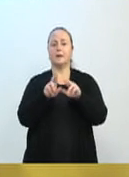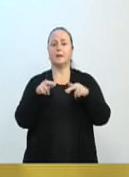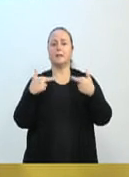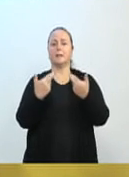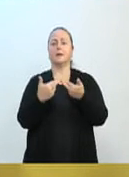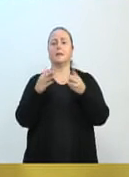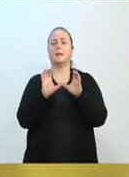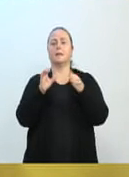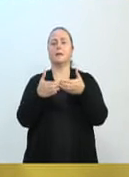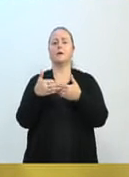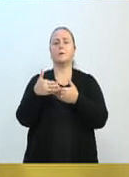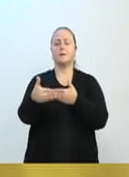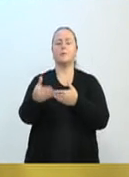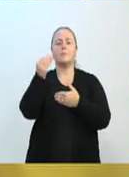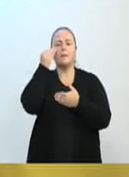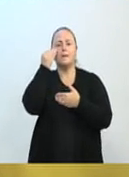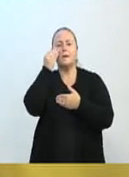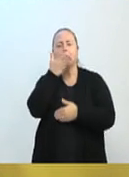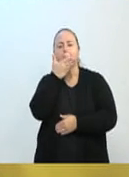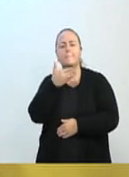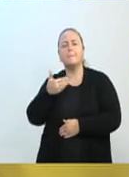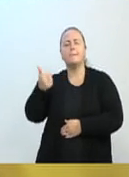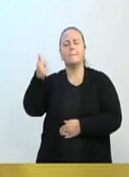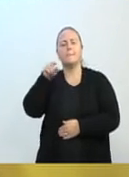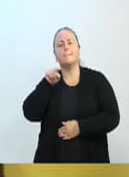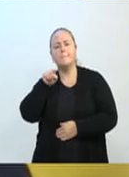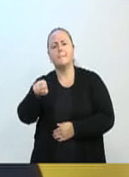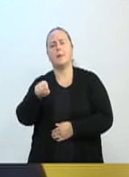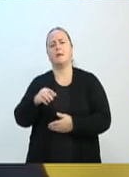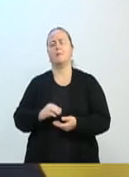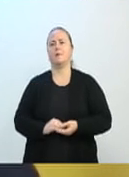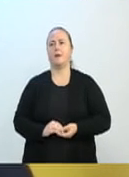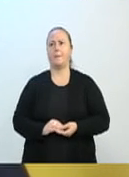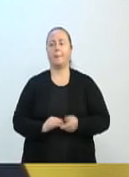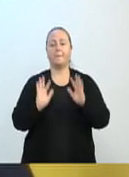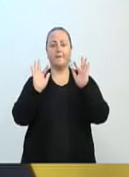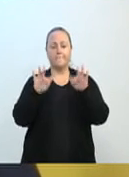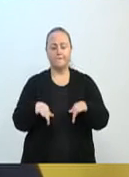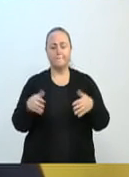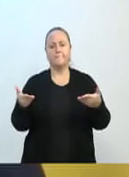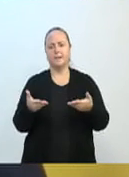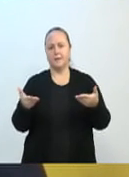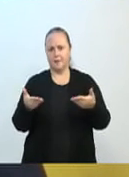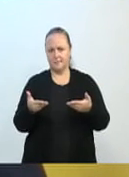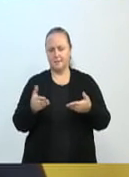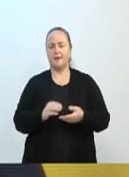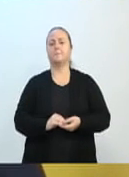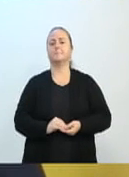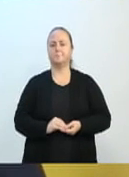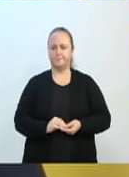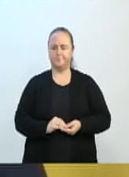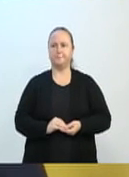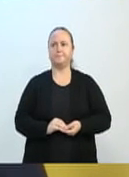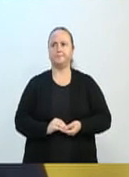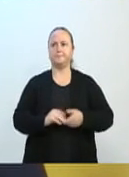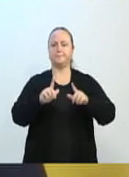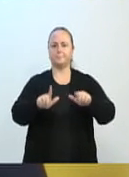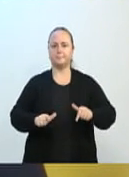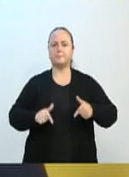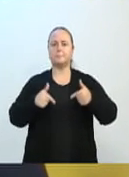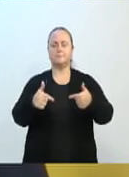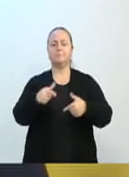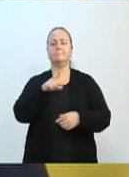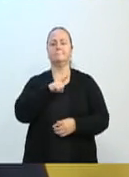Para viabilizar mais qualidade de vida para que ela gente e para encerrar a minha fala quero destacar aqui ação